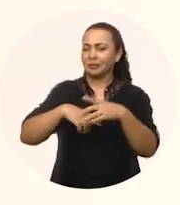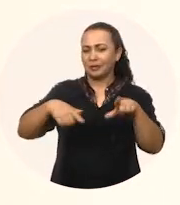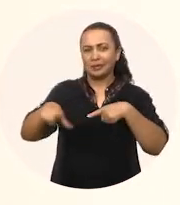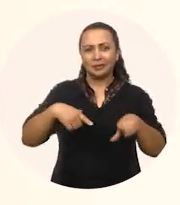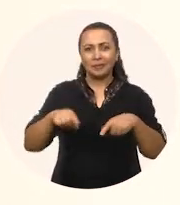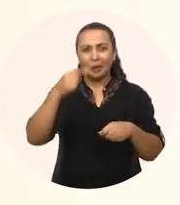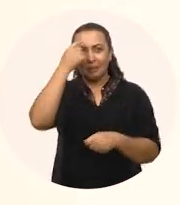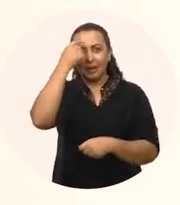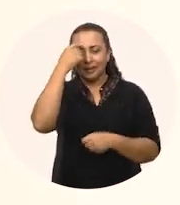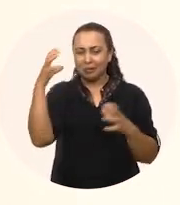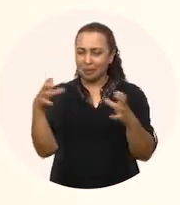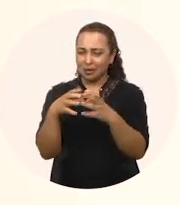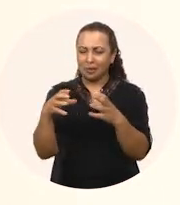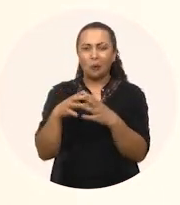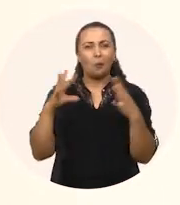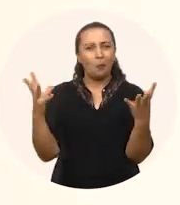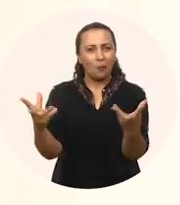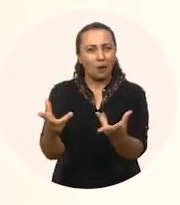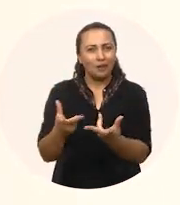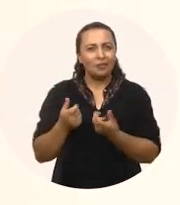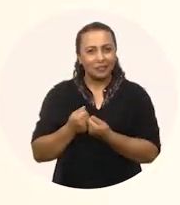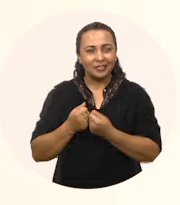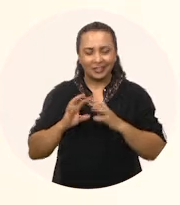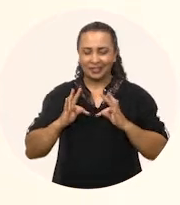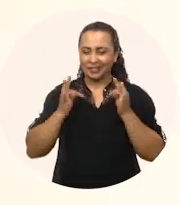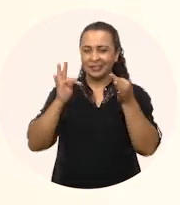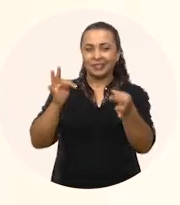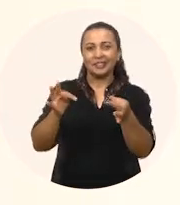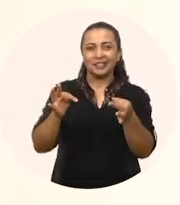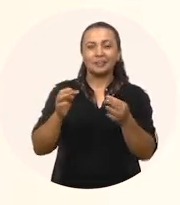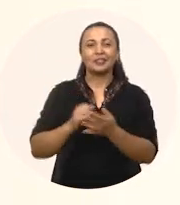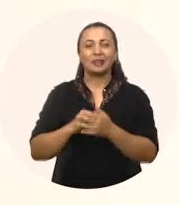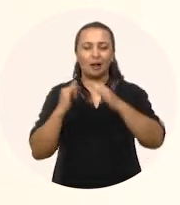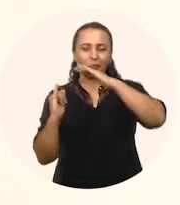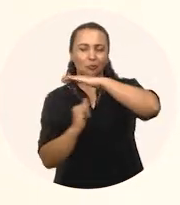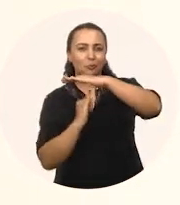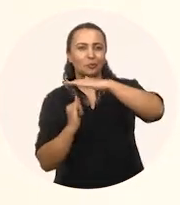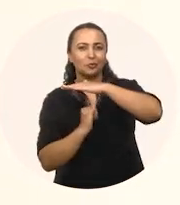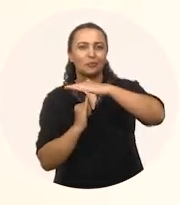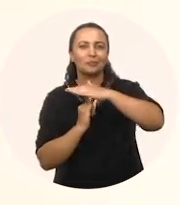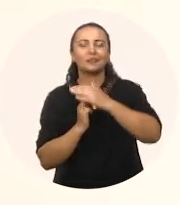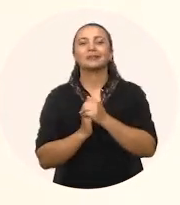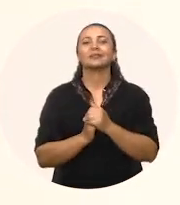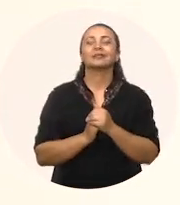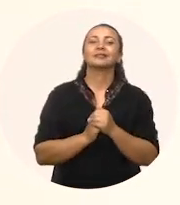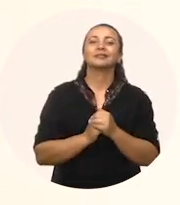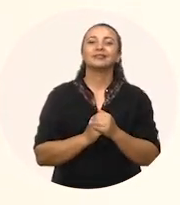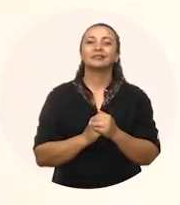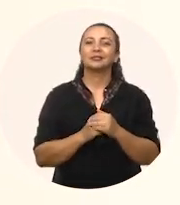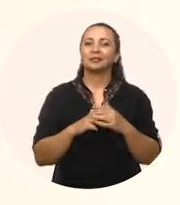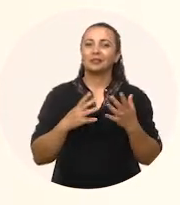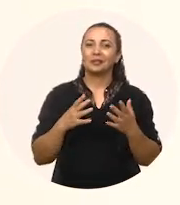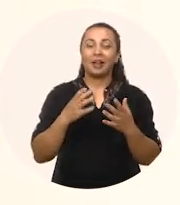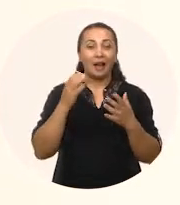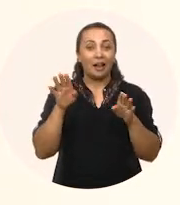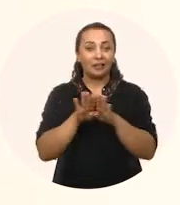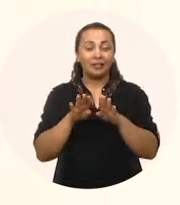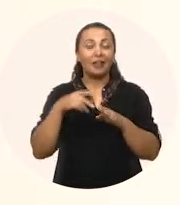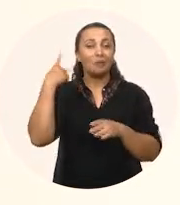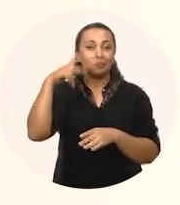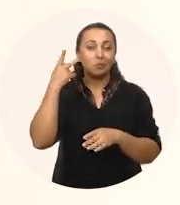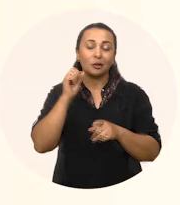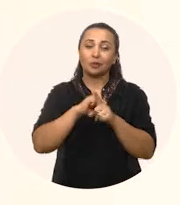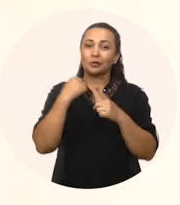grupo qualificado, né, tecnicamente, institucionalmente, do ponto de vista até mesmo político e social,